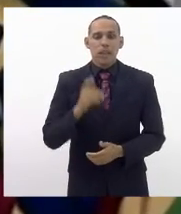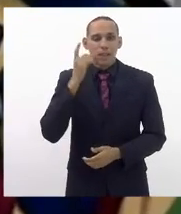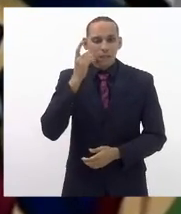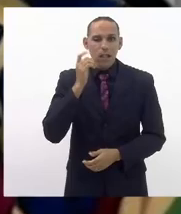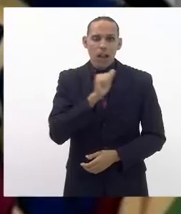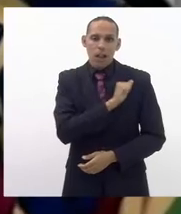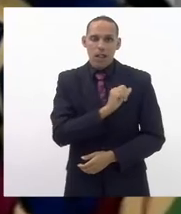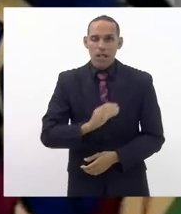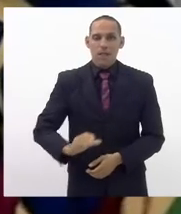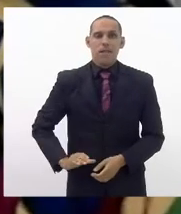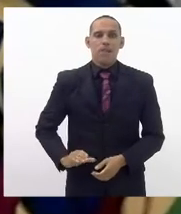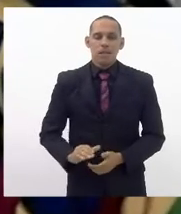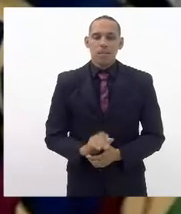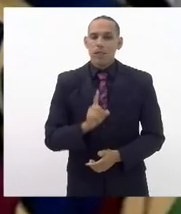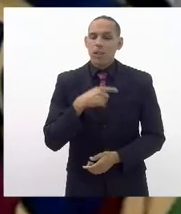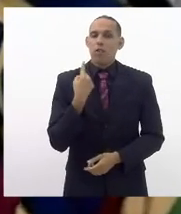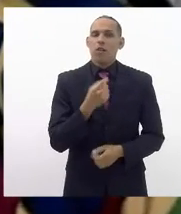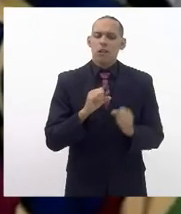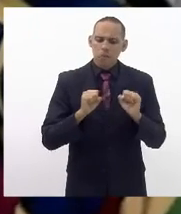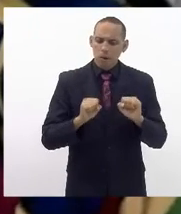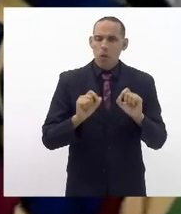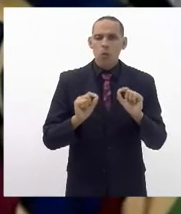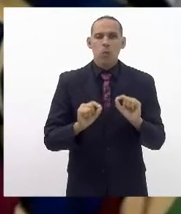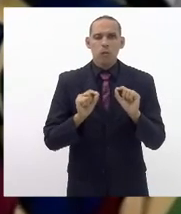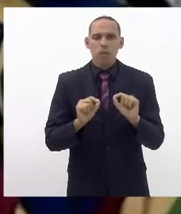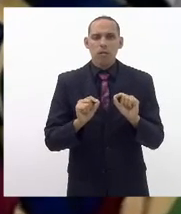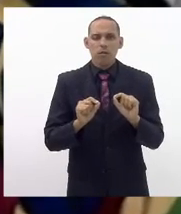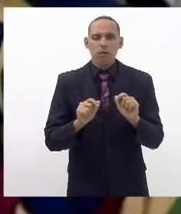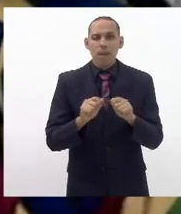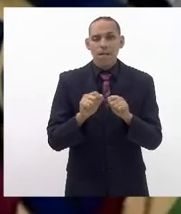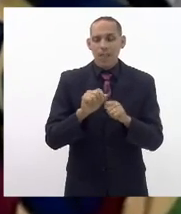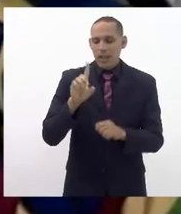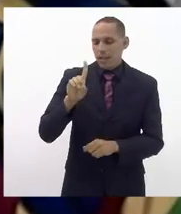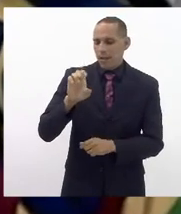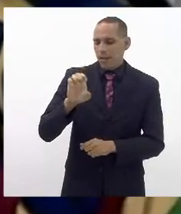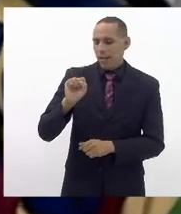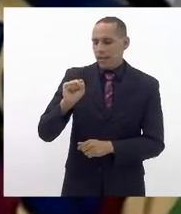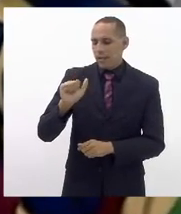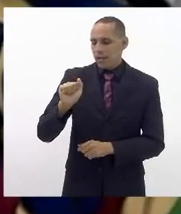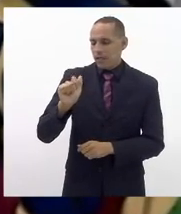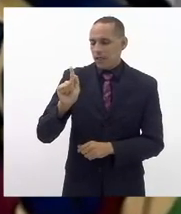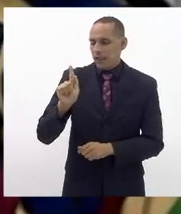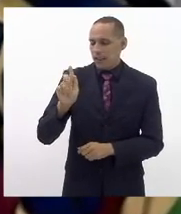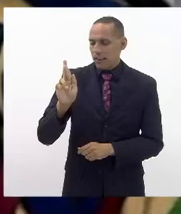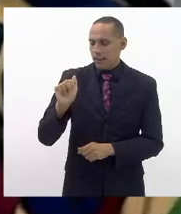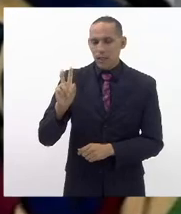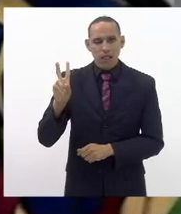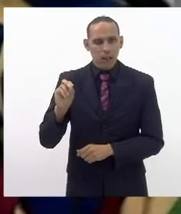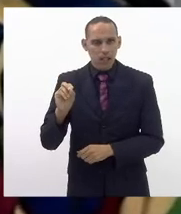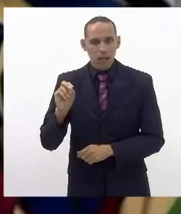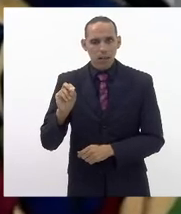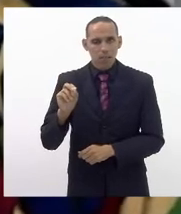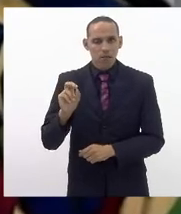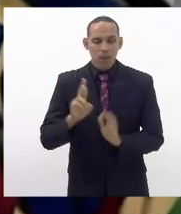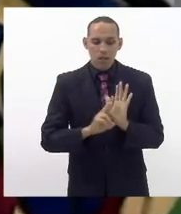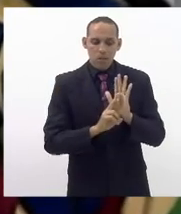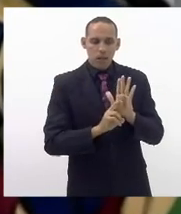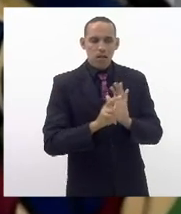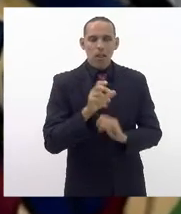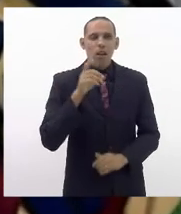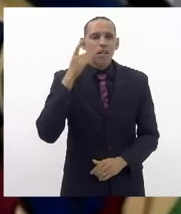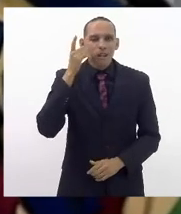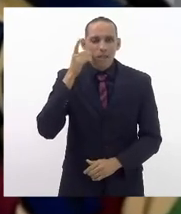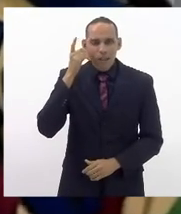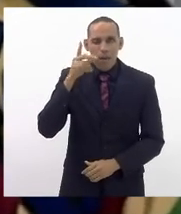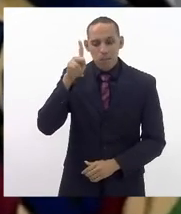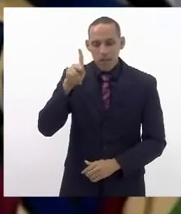André Siciliano, que nós possamos fazer esse desagravo em nome da nossa deputada, presidenta da comissão que nos representa